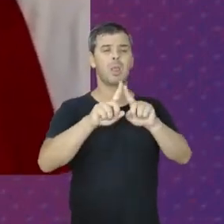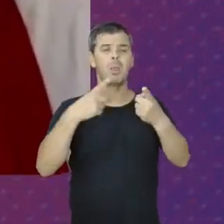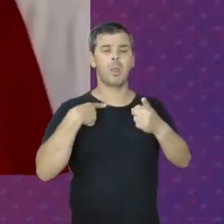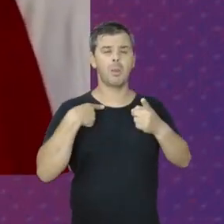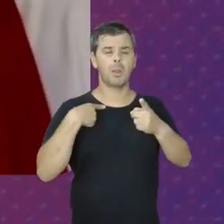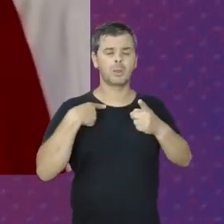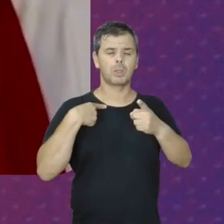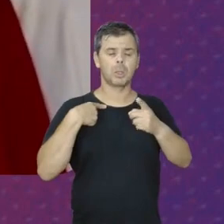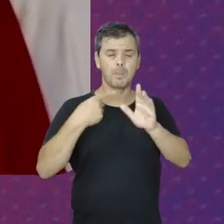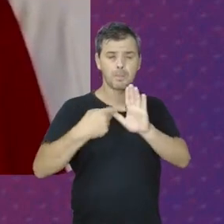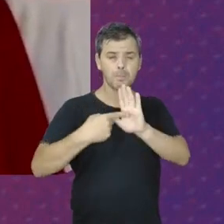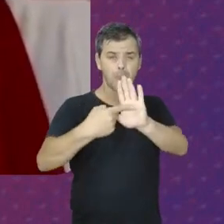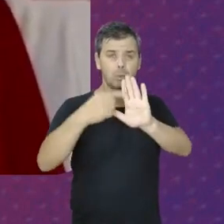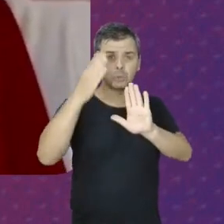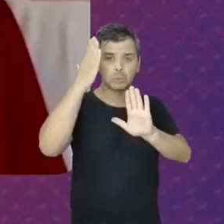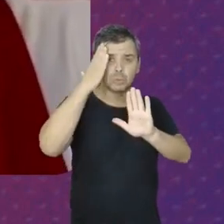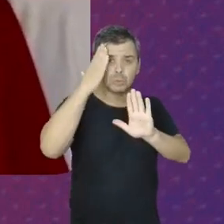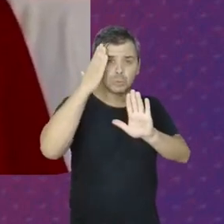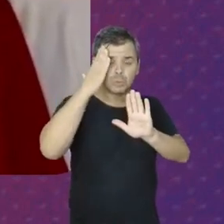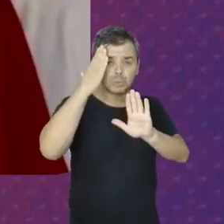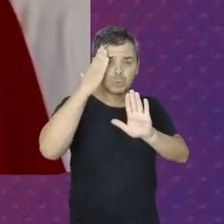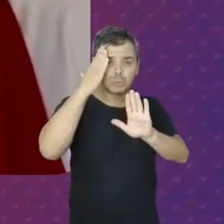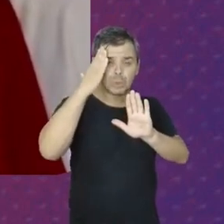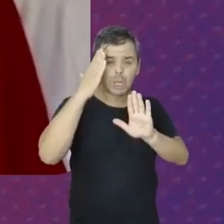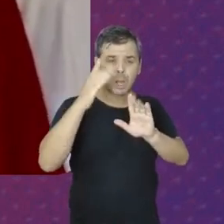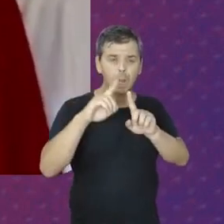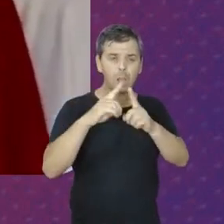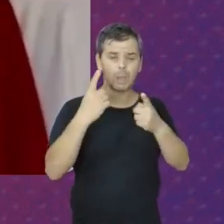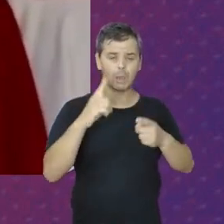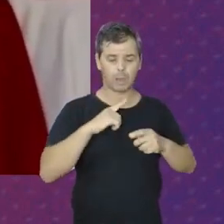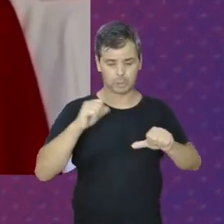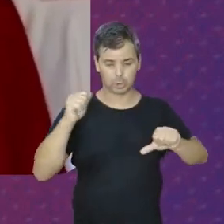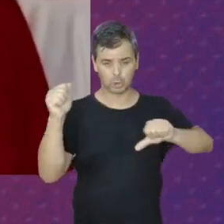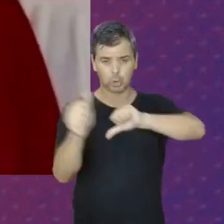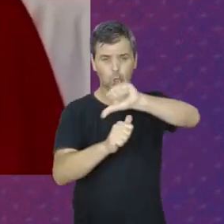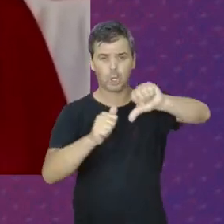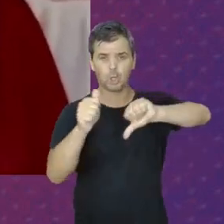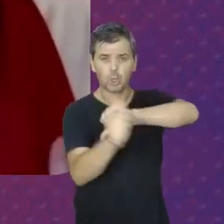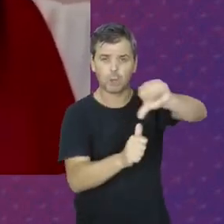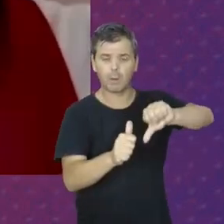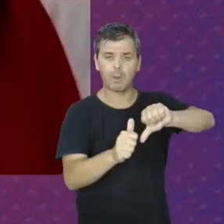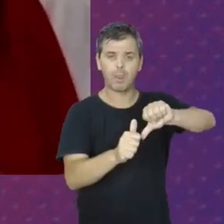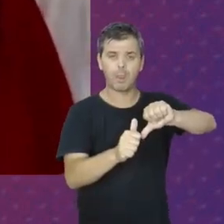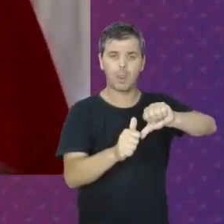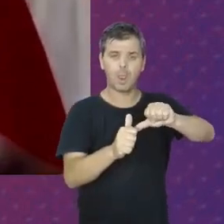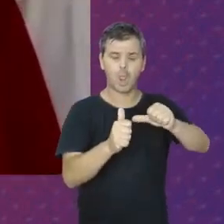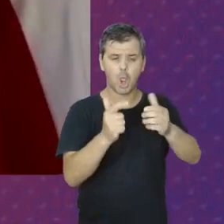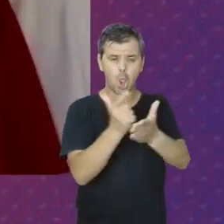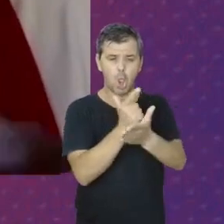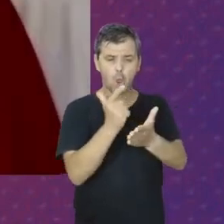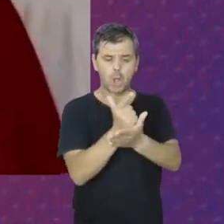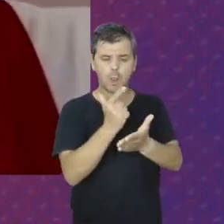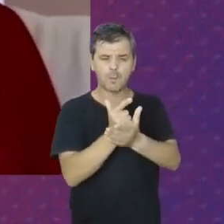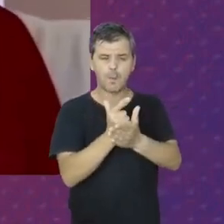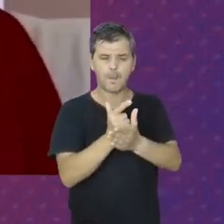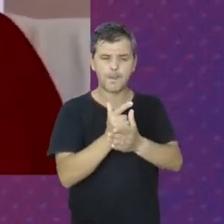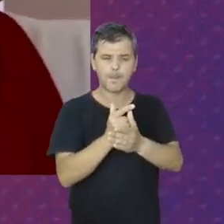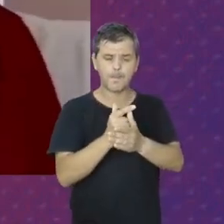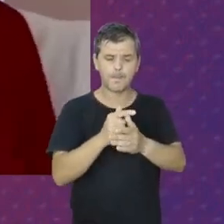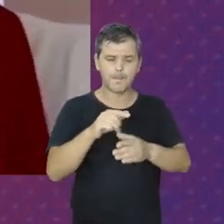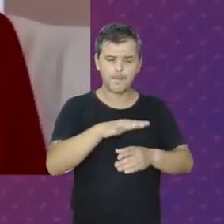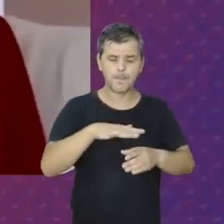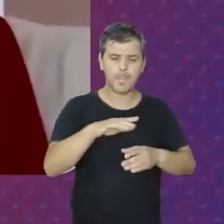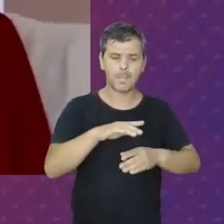deu conta de compreender que, ao modificar o livro mais sagrado da educação,